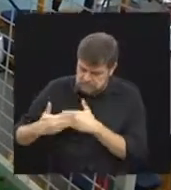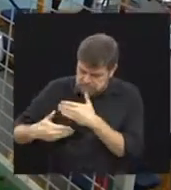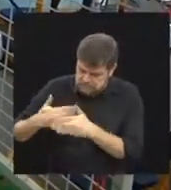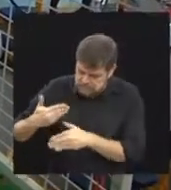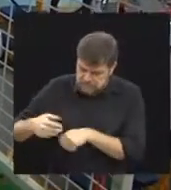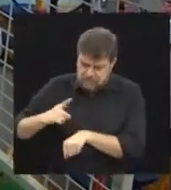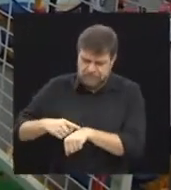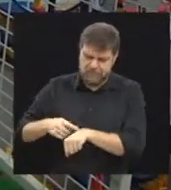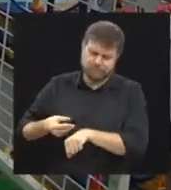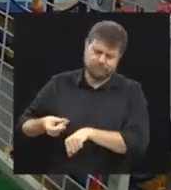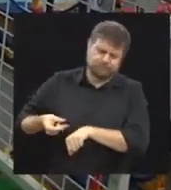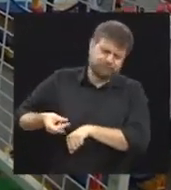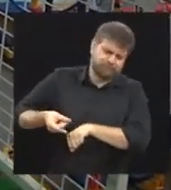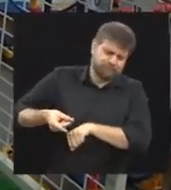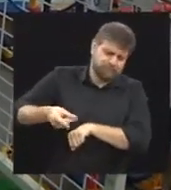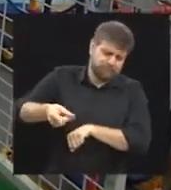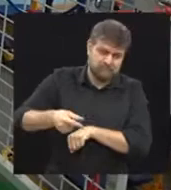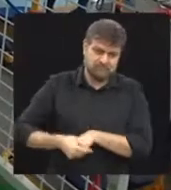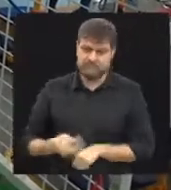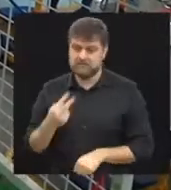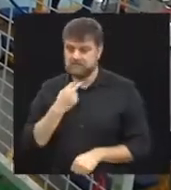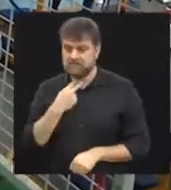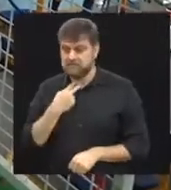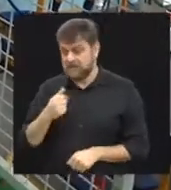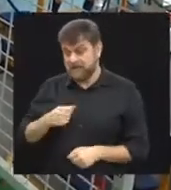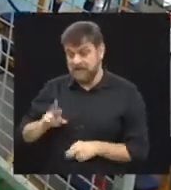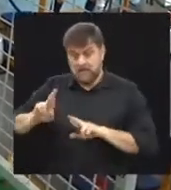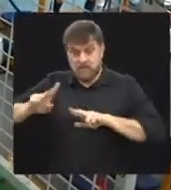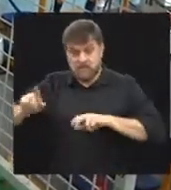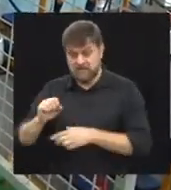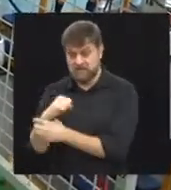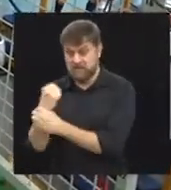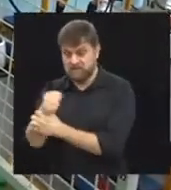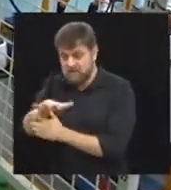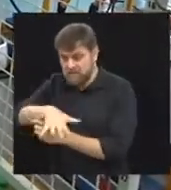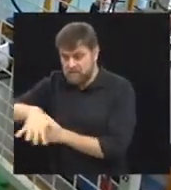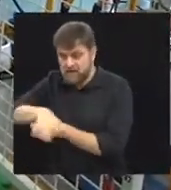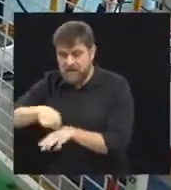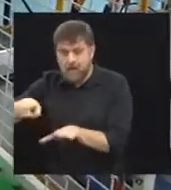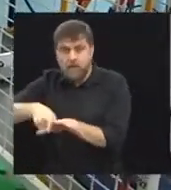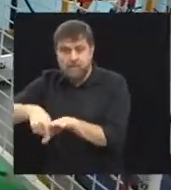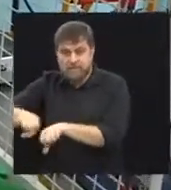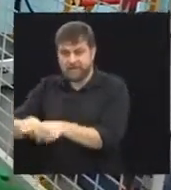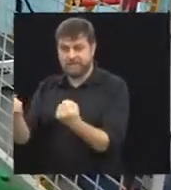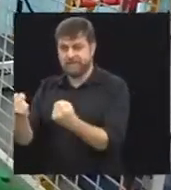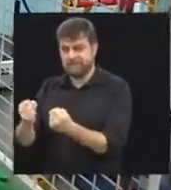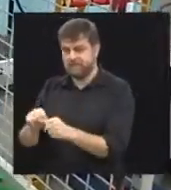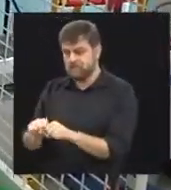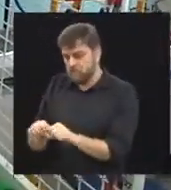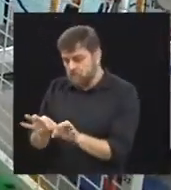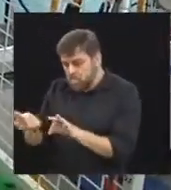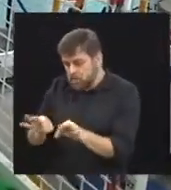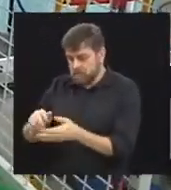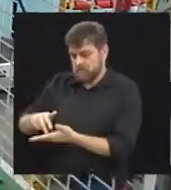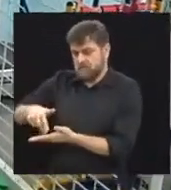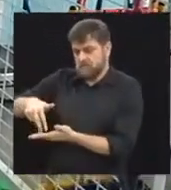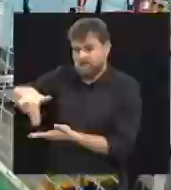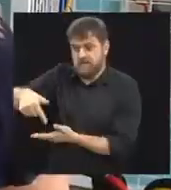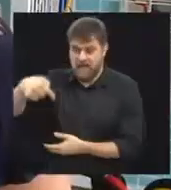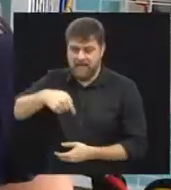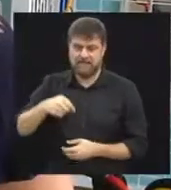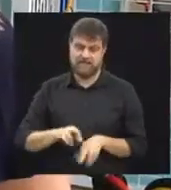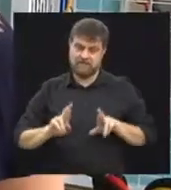prazo, né? Não é, às vezes, como uma fisioterapia numa parte de ortopedia, por exemplo, quebrou o pé, se reabilitou, saiu andando. Aqui já é um pouquinho